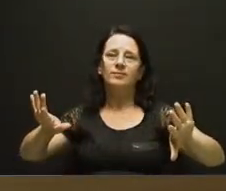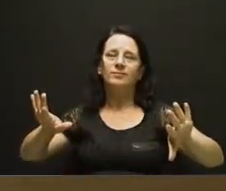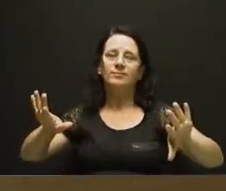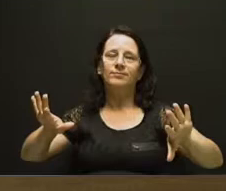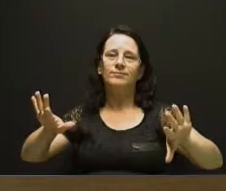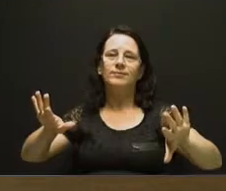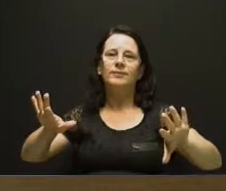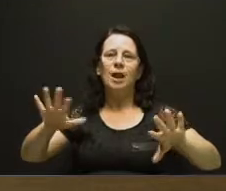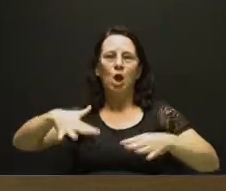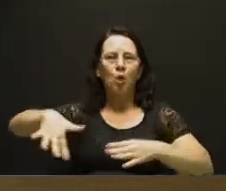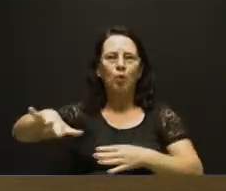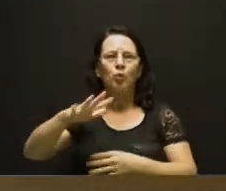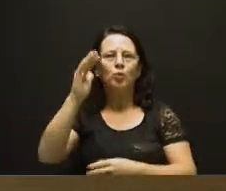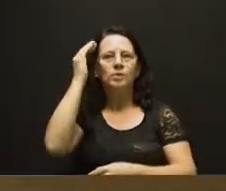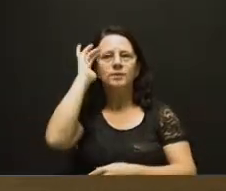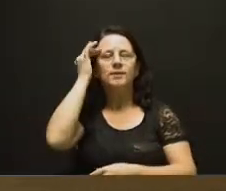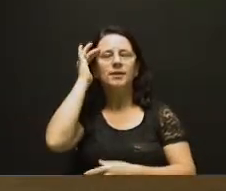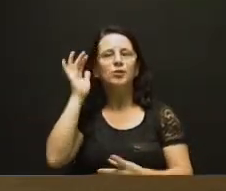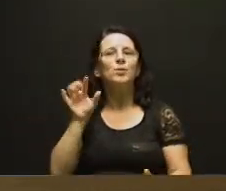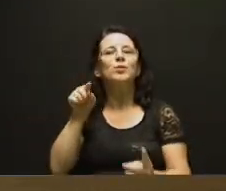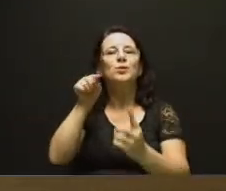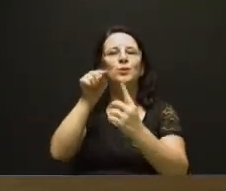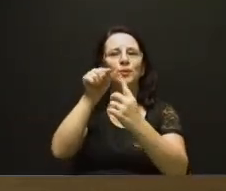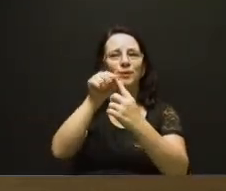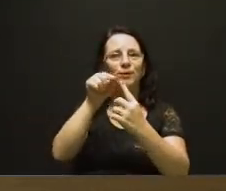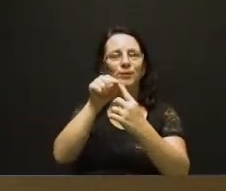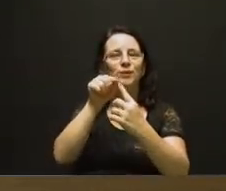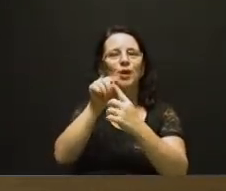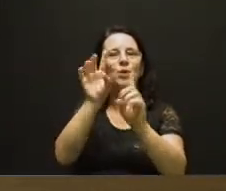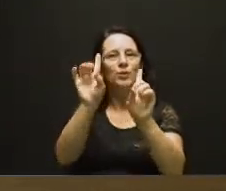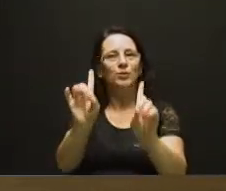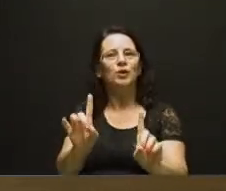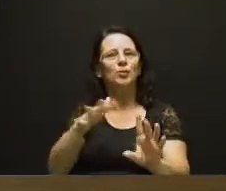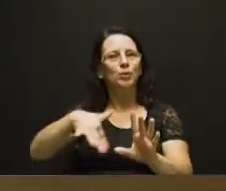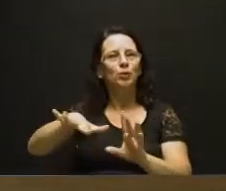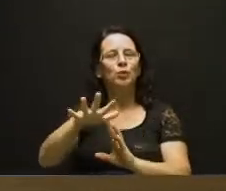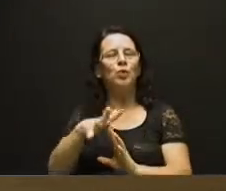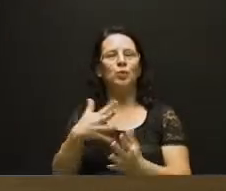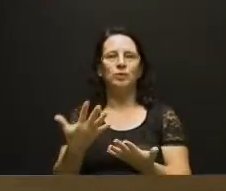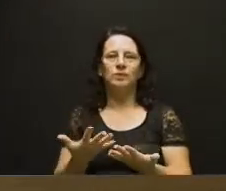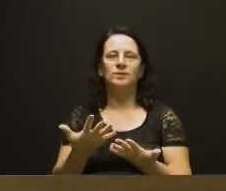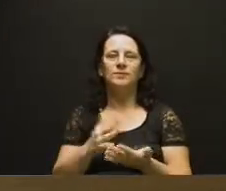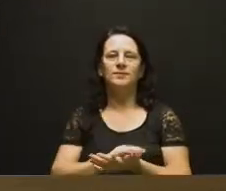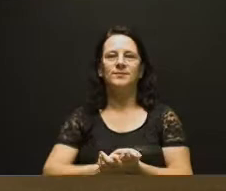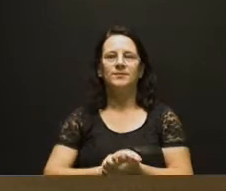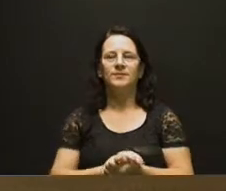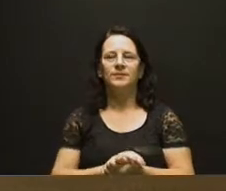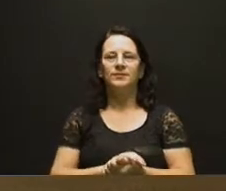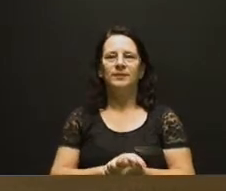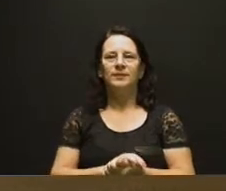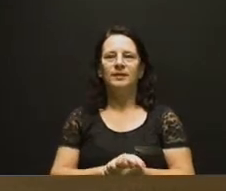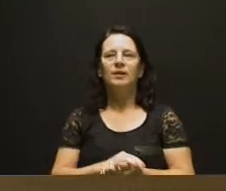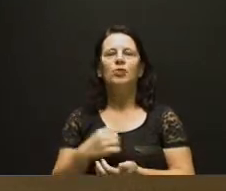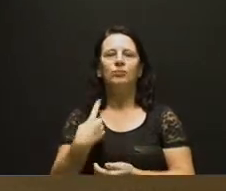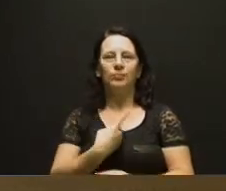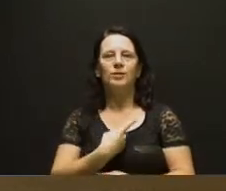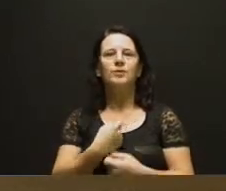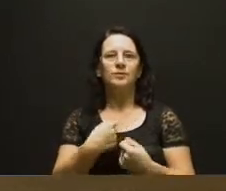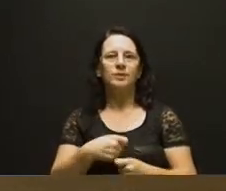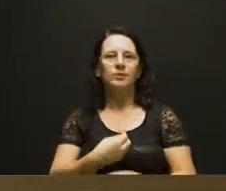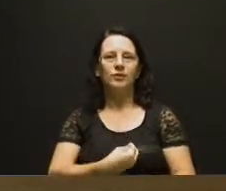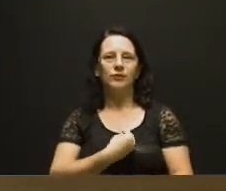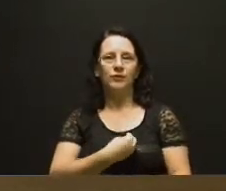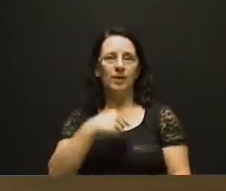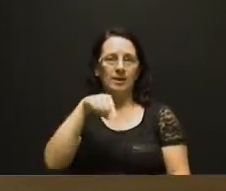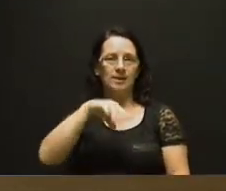esse entendimento a busca de direito por todos apesar vou te dizer que nós vivemos não na